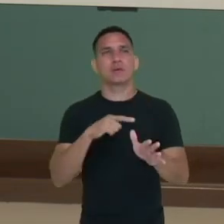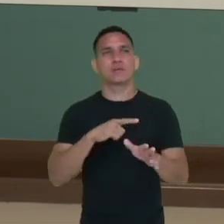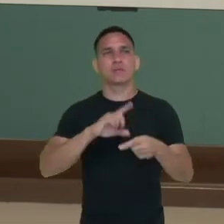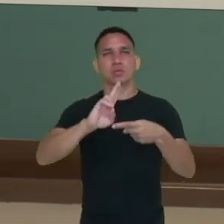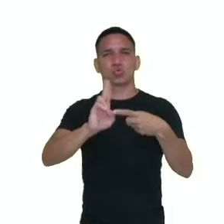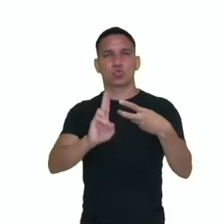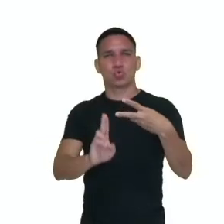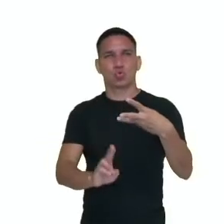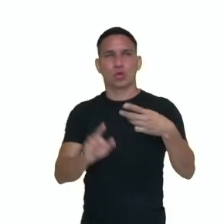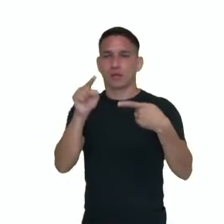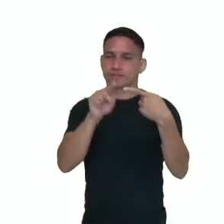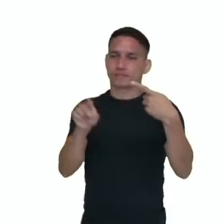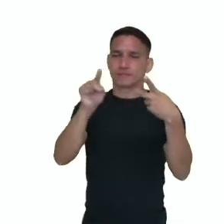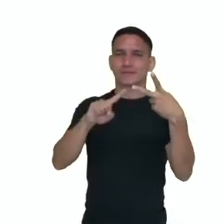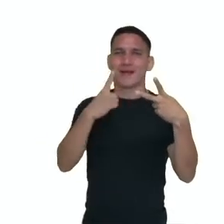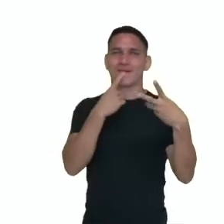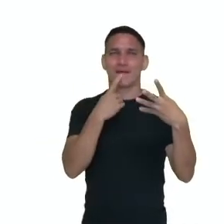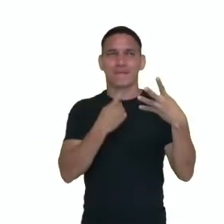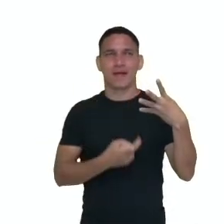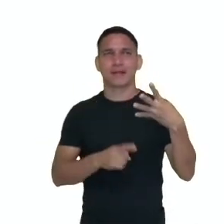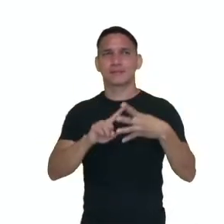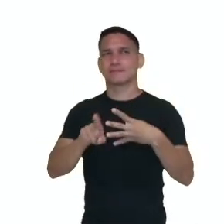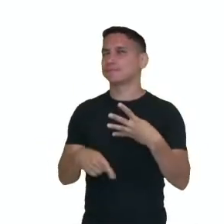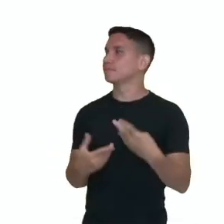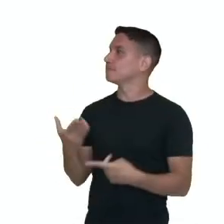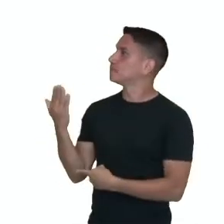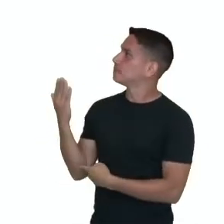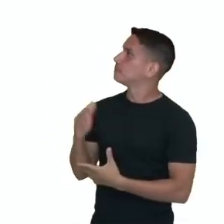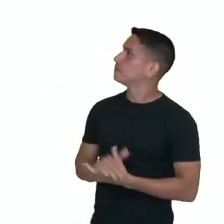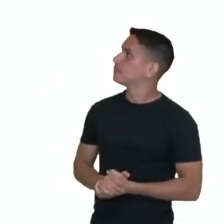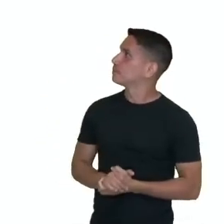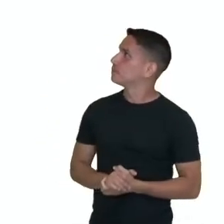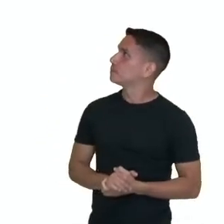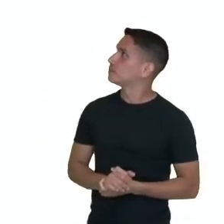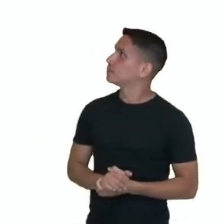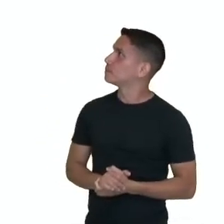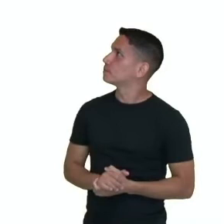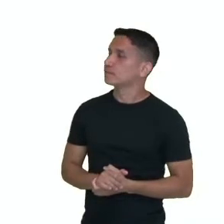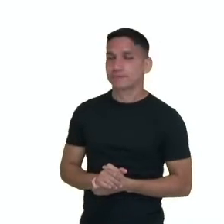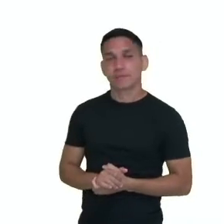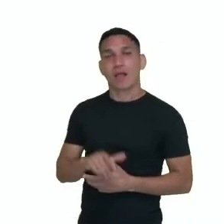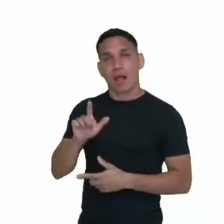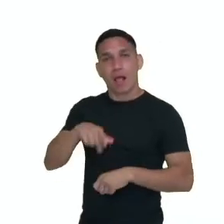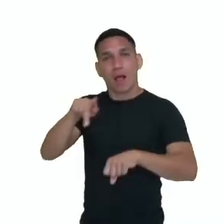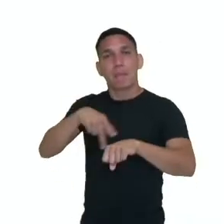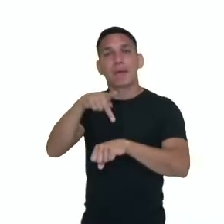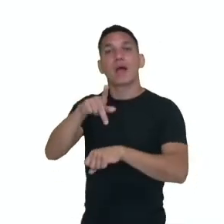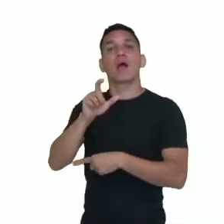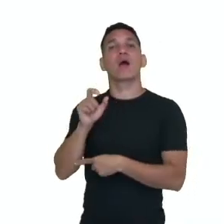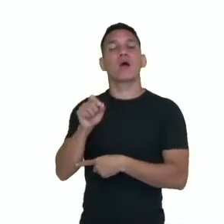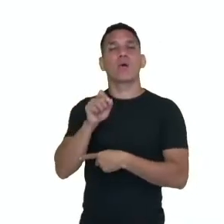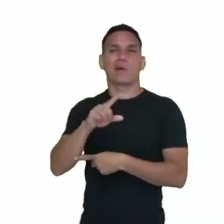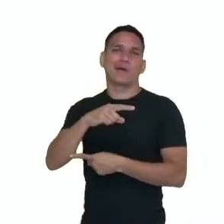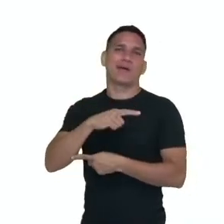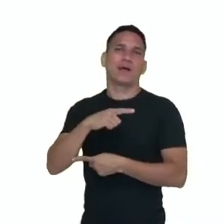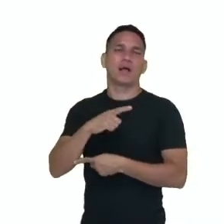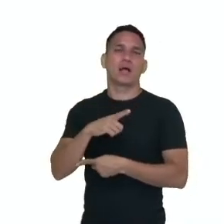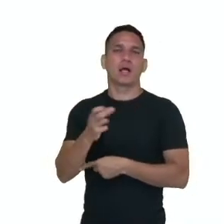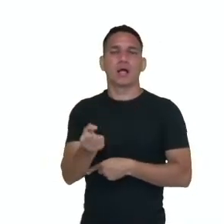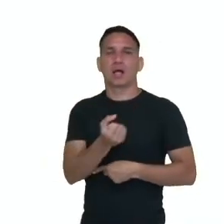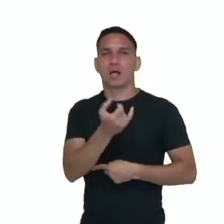Egito, o Sudão, Angola e a República da África, né, do Sul. São países aí, então, que têm a